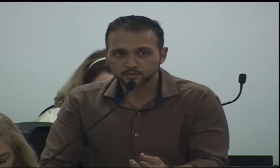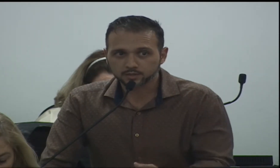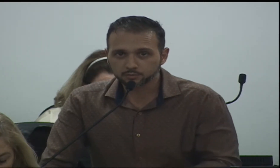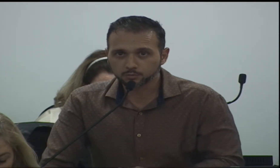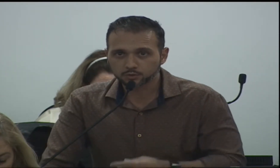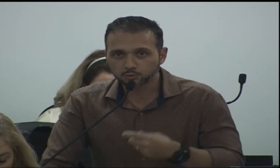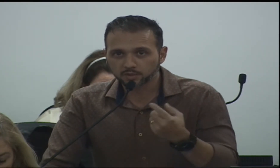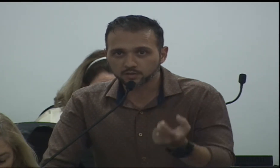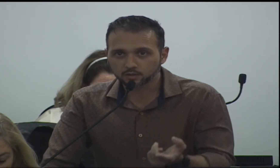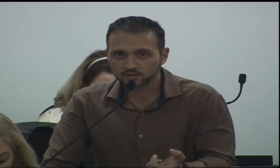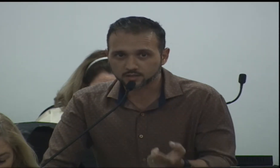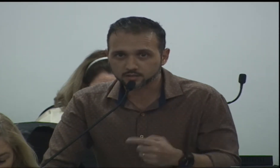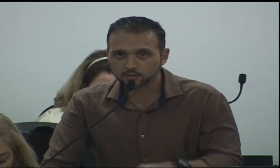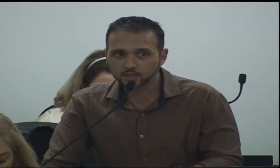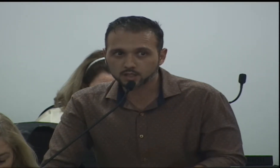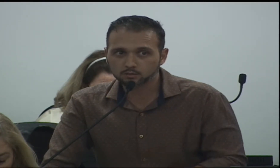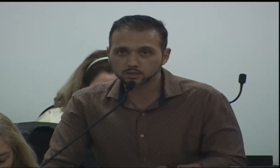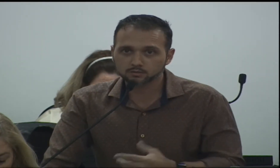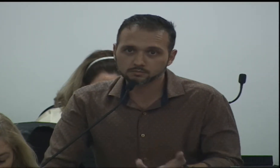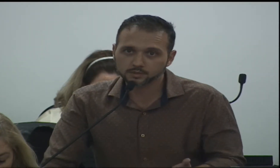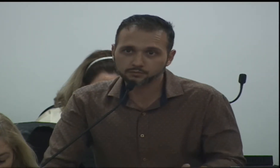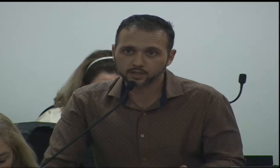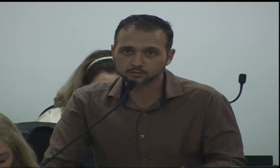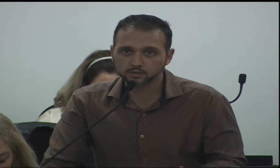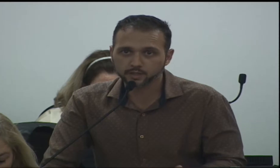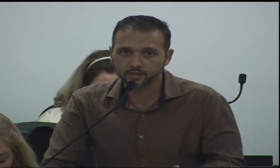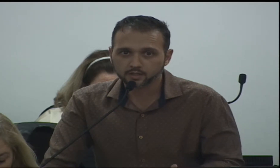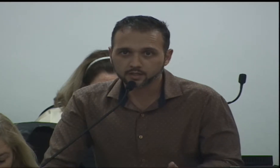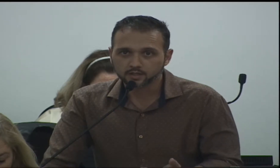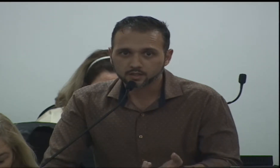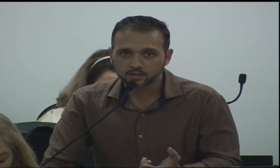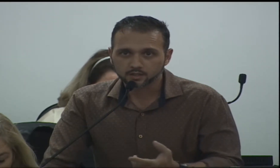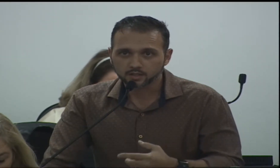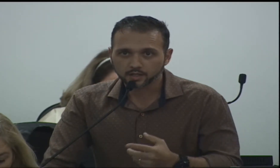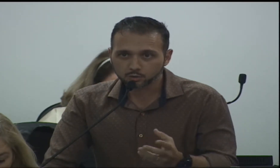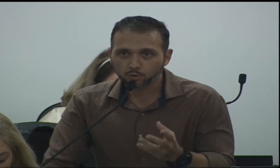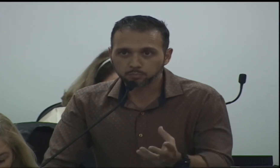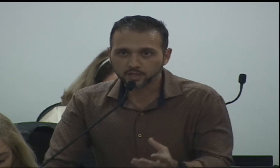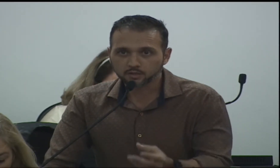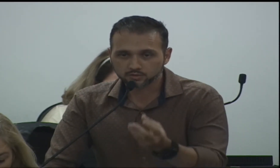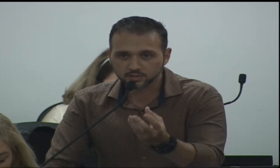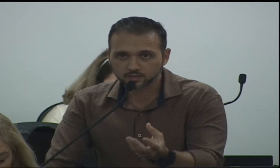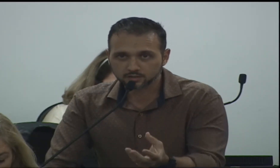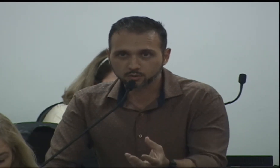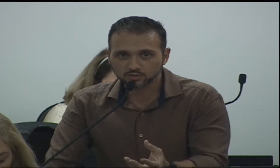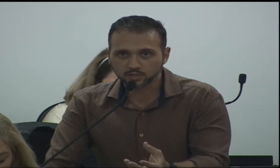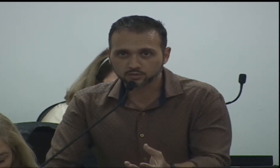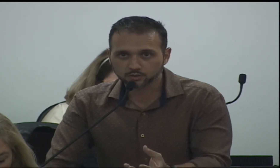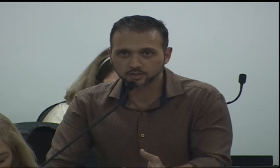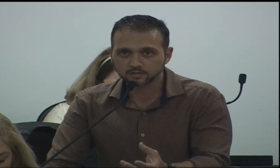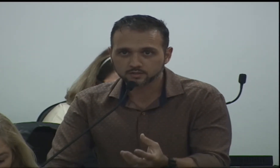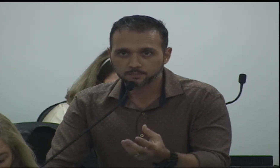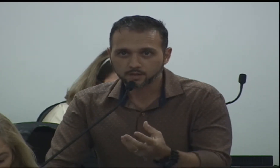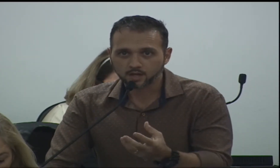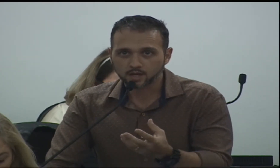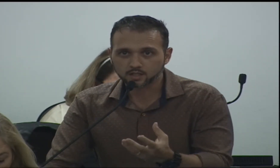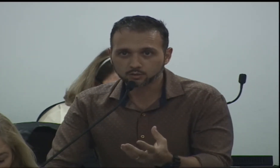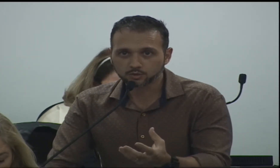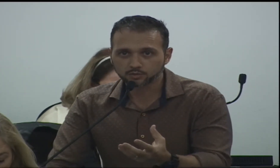com relação ao valor, né, da terra, que até agora nós não nos atentamos a isso. Uma vez que